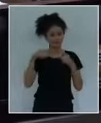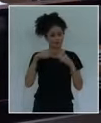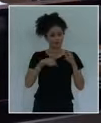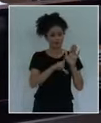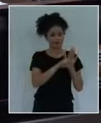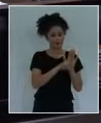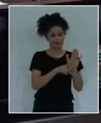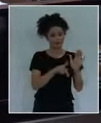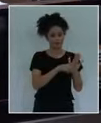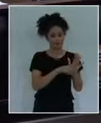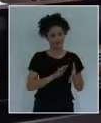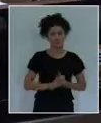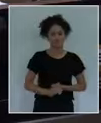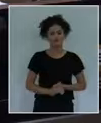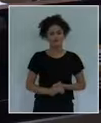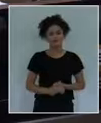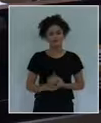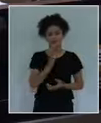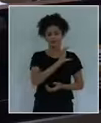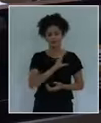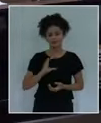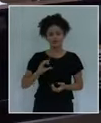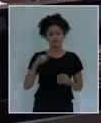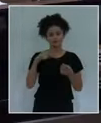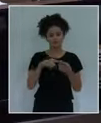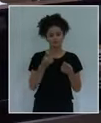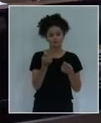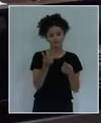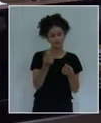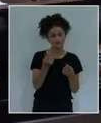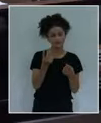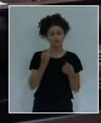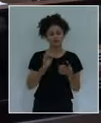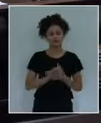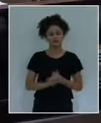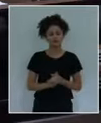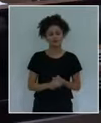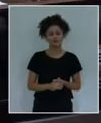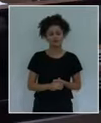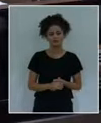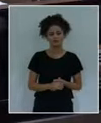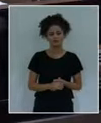A Comissão de Finanças, Legislação e Justiça,